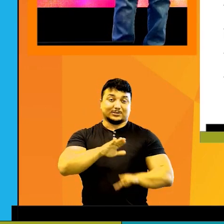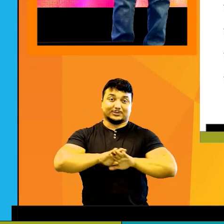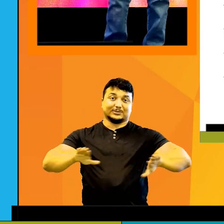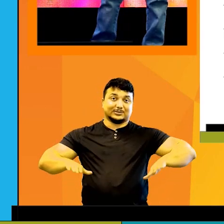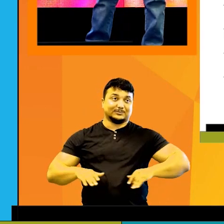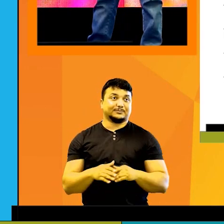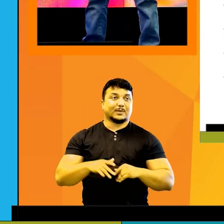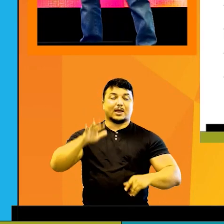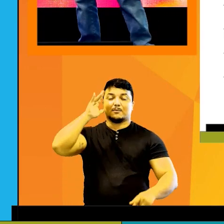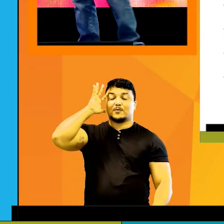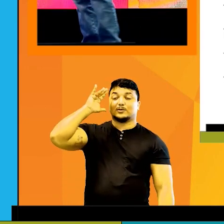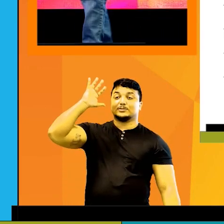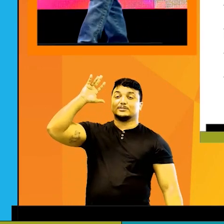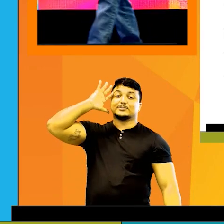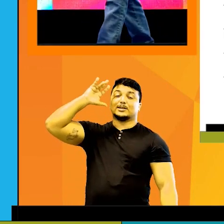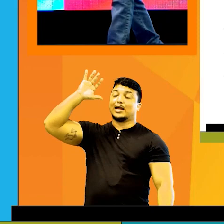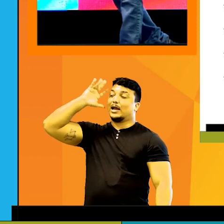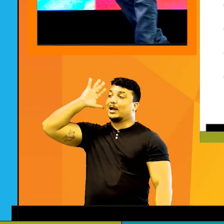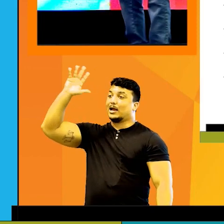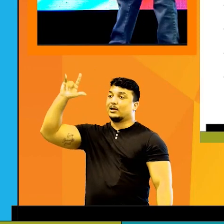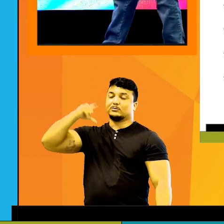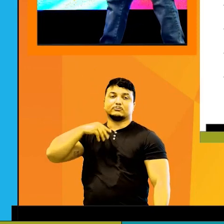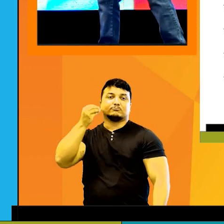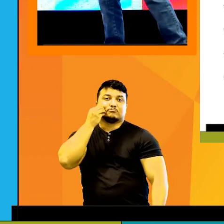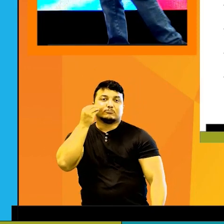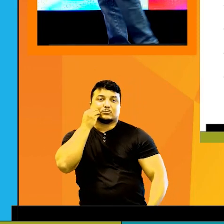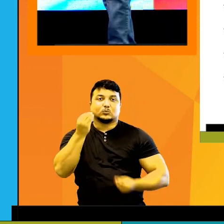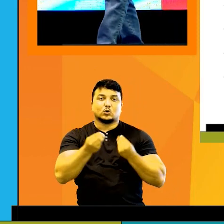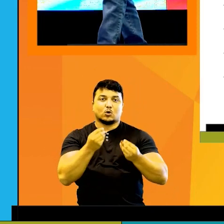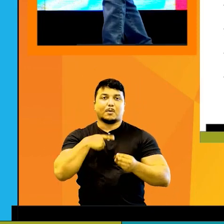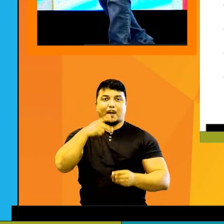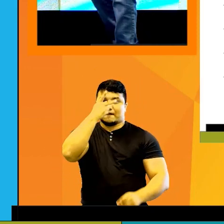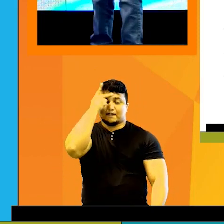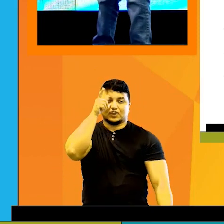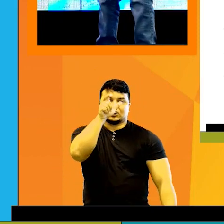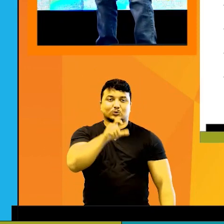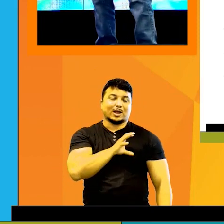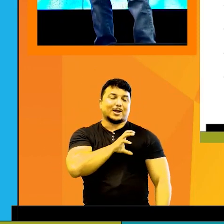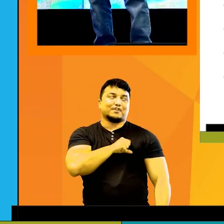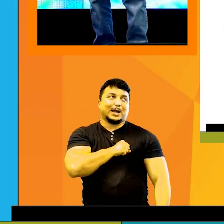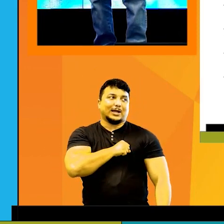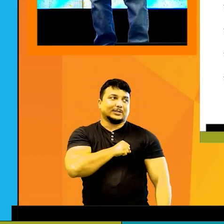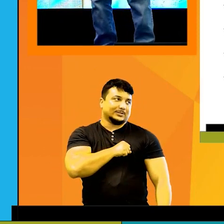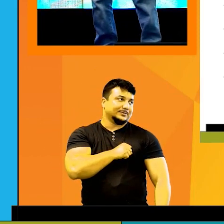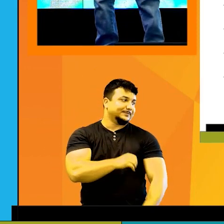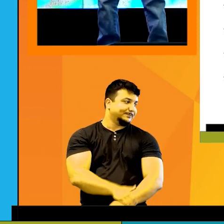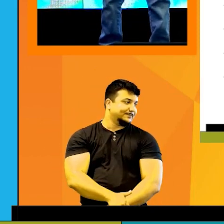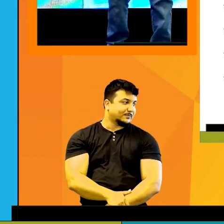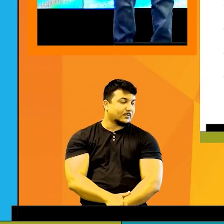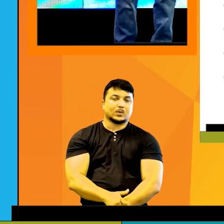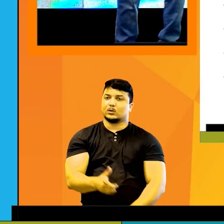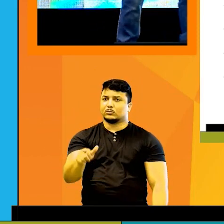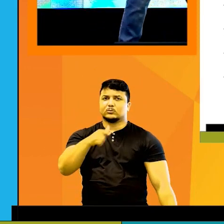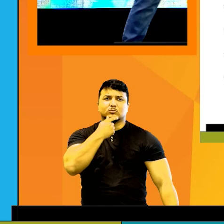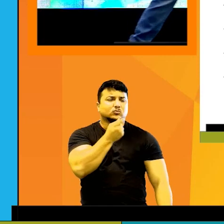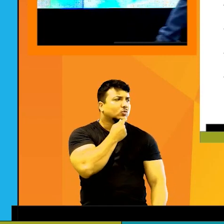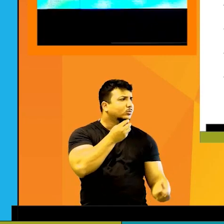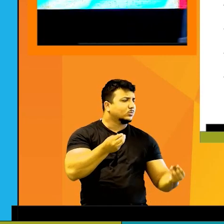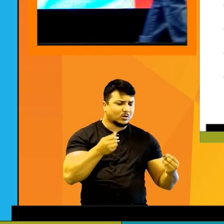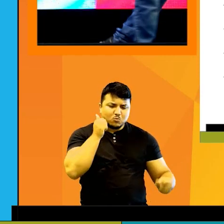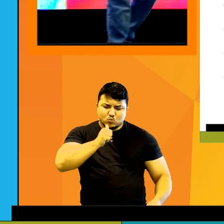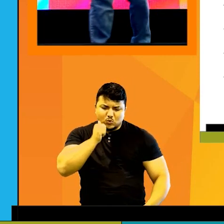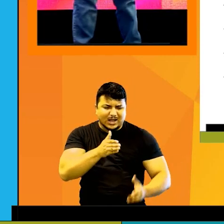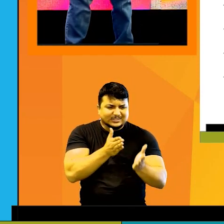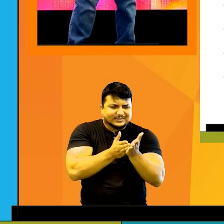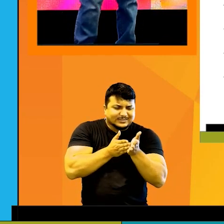elas viajavam atrás, à espreita da pessoa amada. E os rapazes, sim, Fábio, tu tá falando